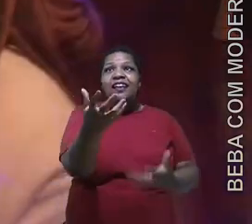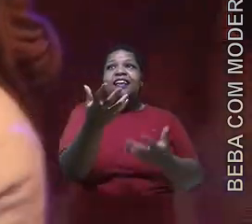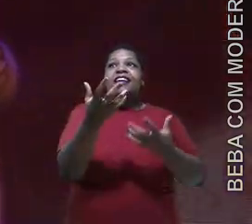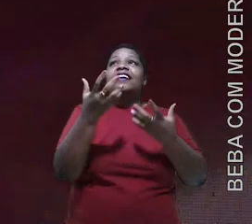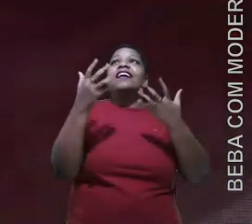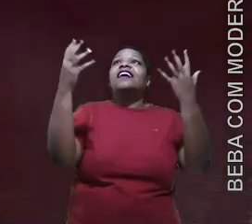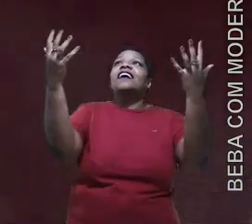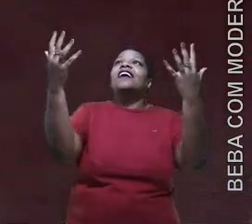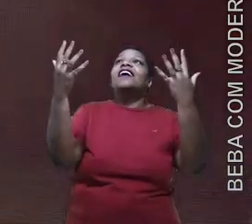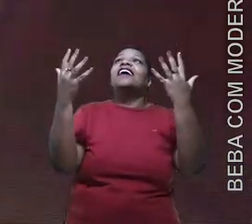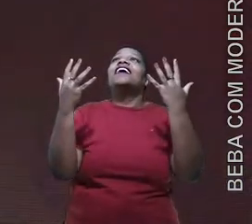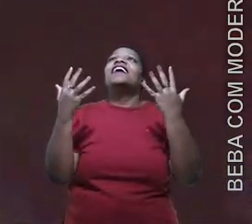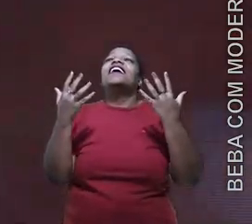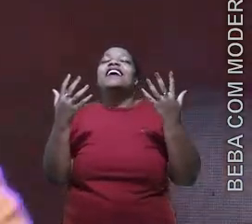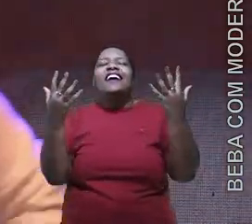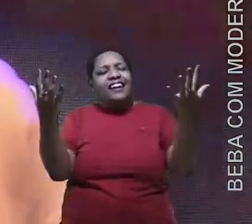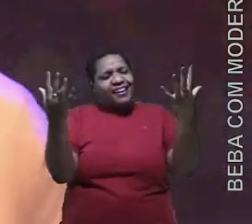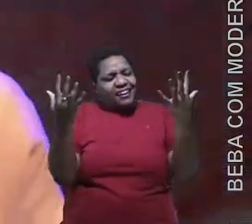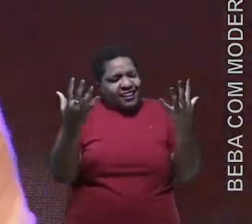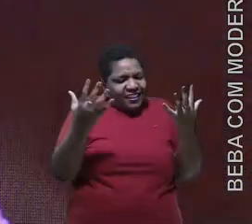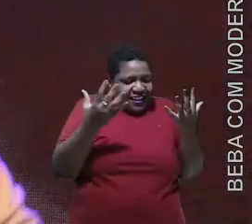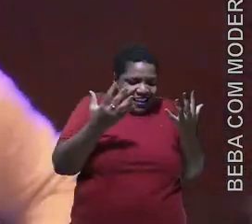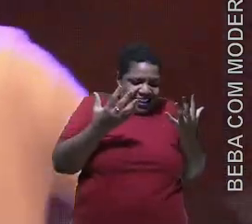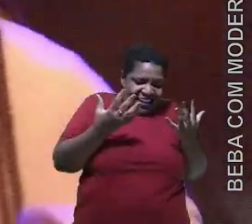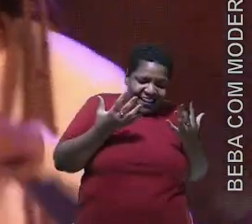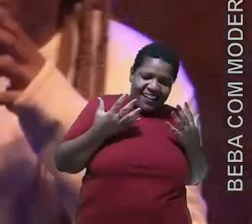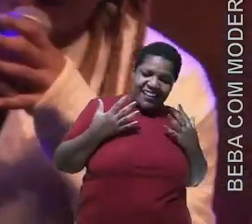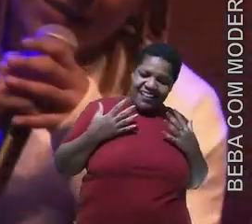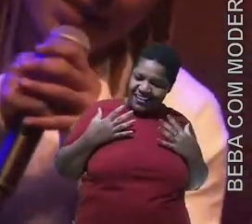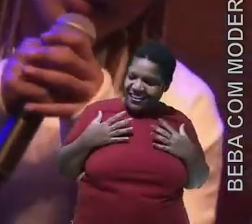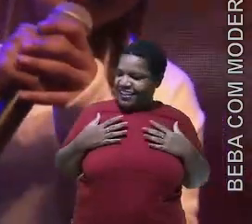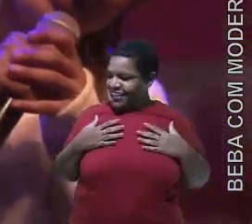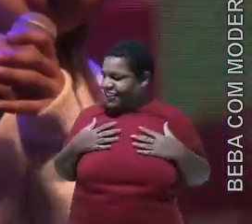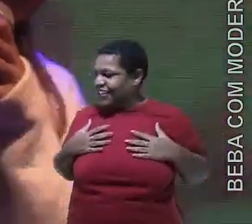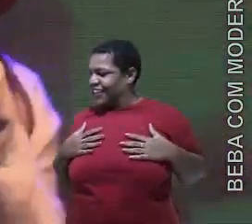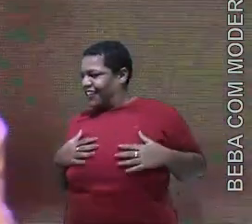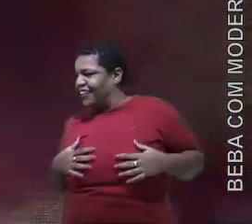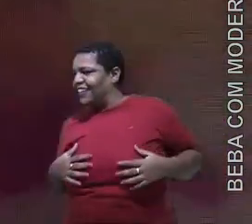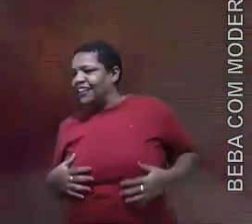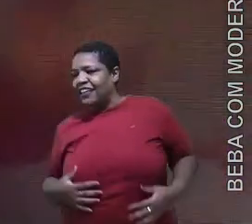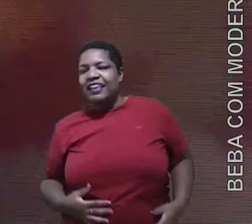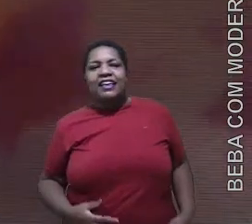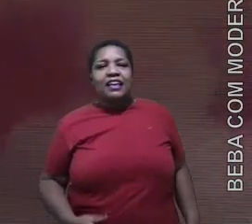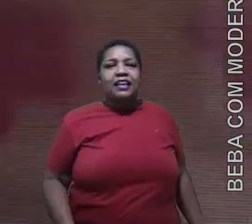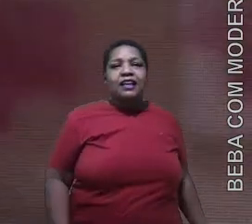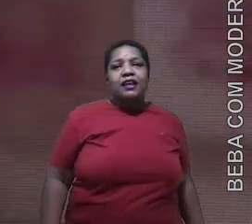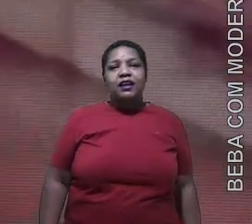achar que sabe